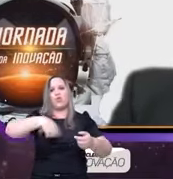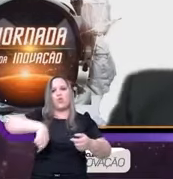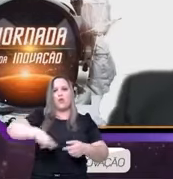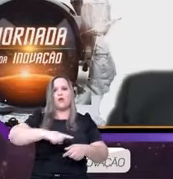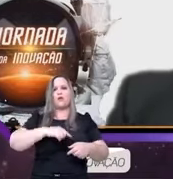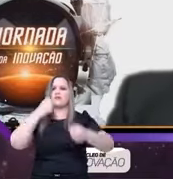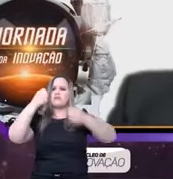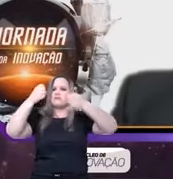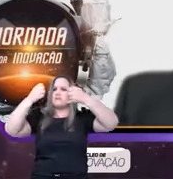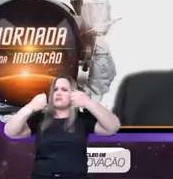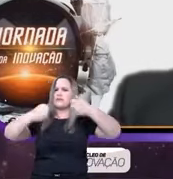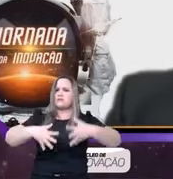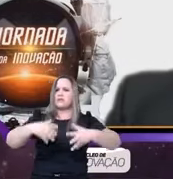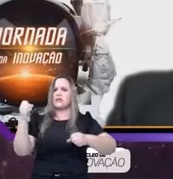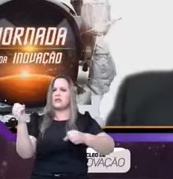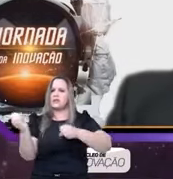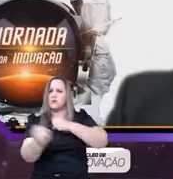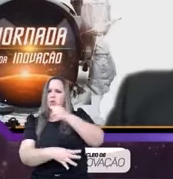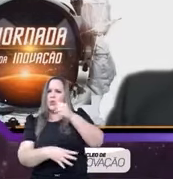existe contribuindo